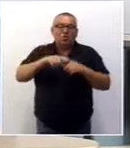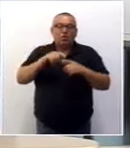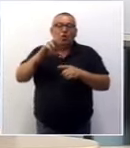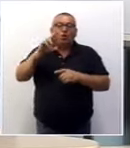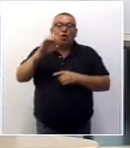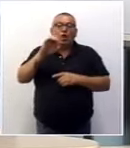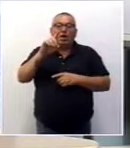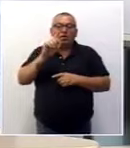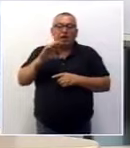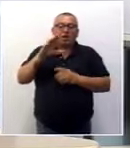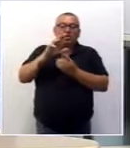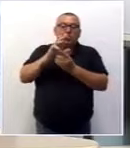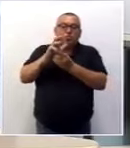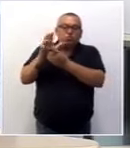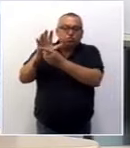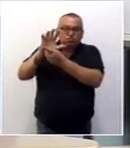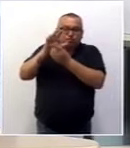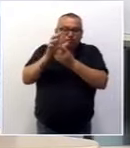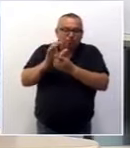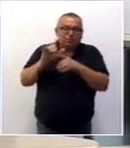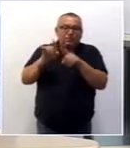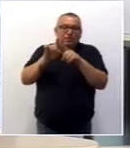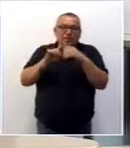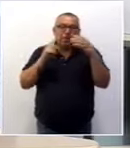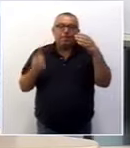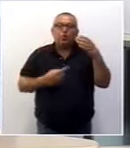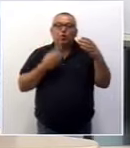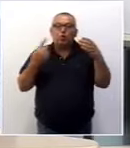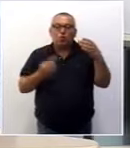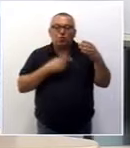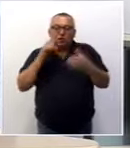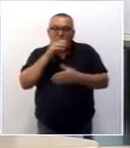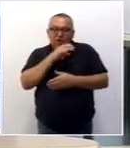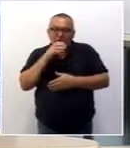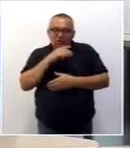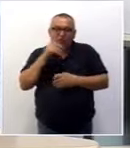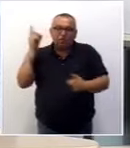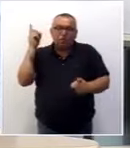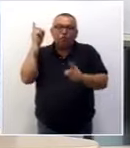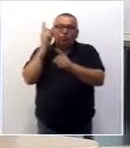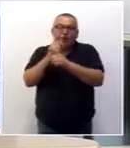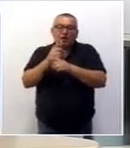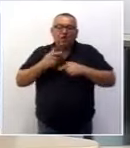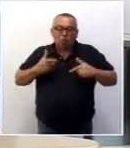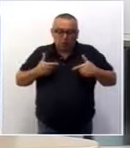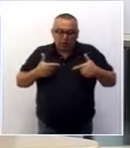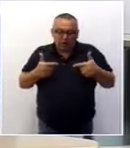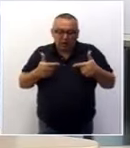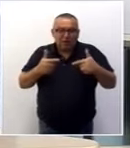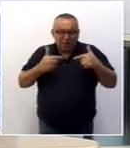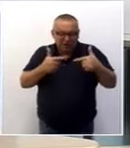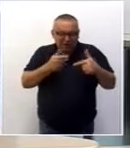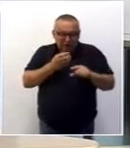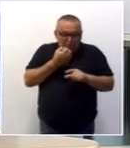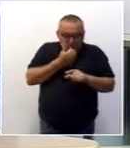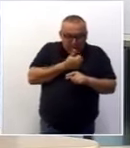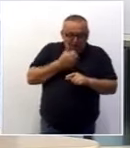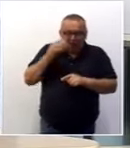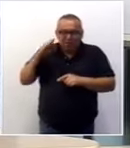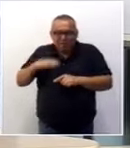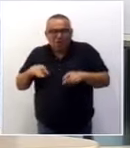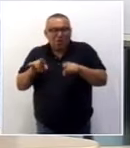né? Do micro-ondas, uma série de coisas que foram descobertas com a guerra, né? A gente pode usar para o bem e para o mal, logicamente. Então,